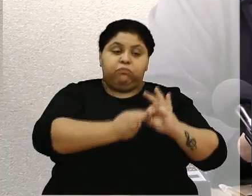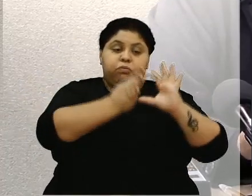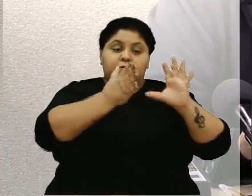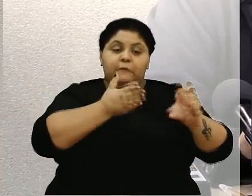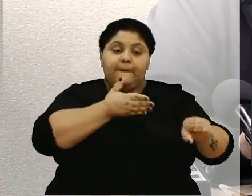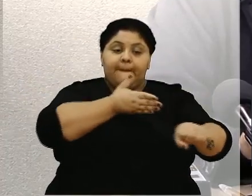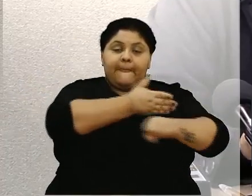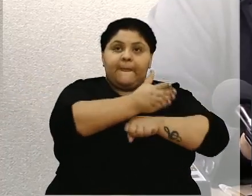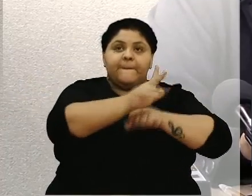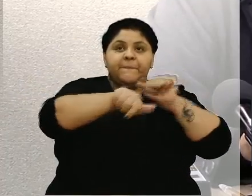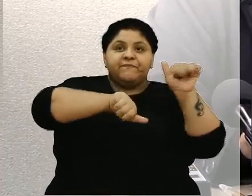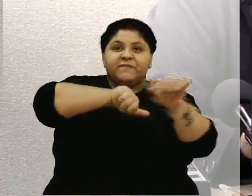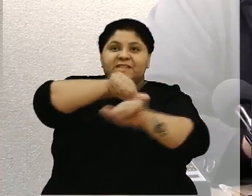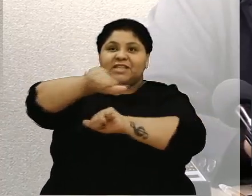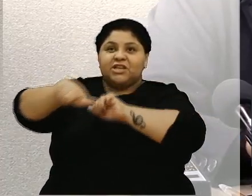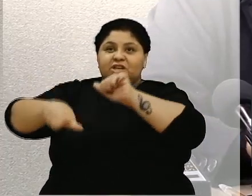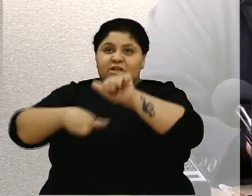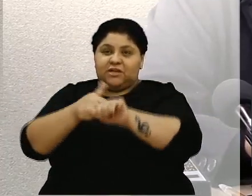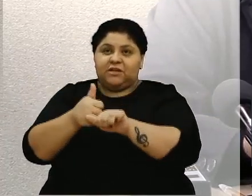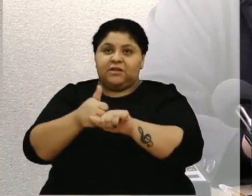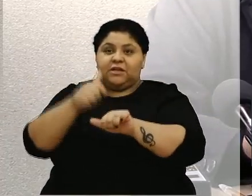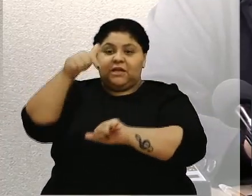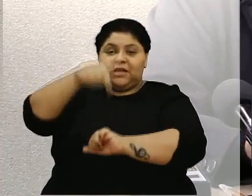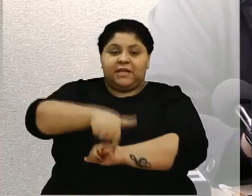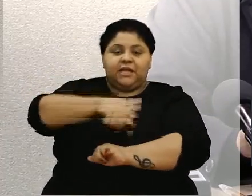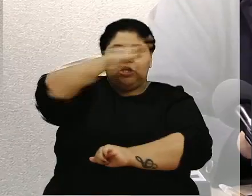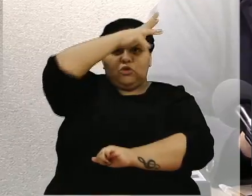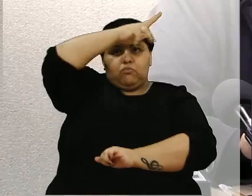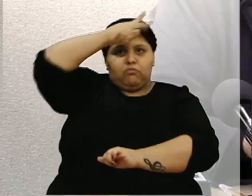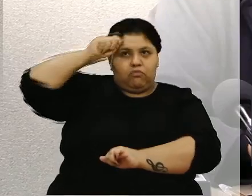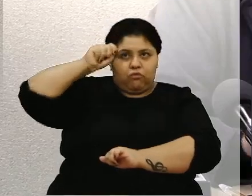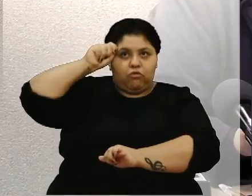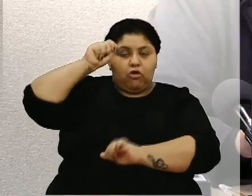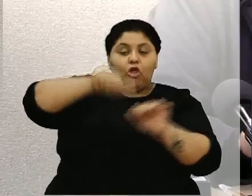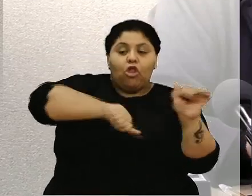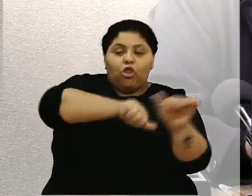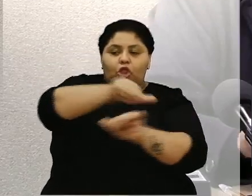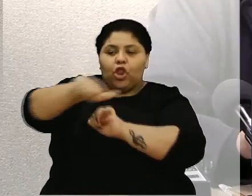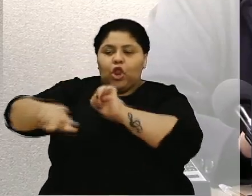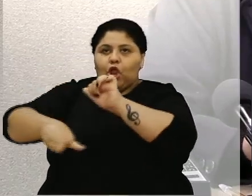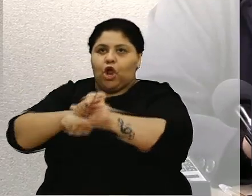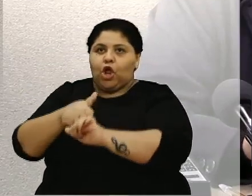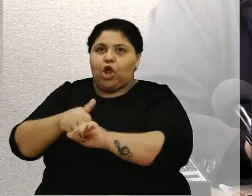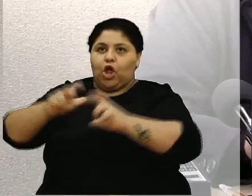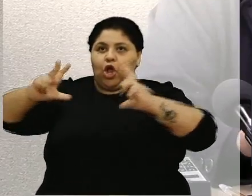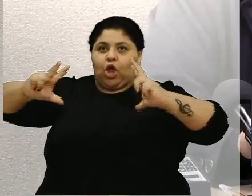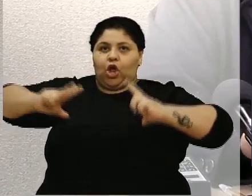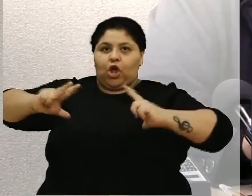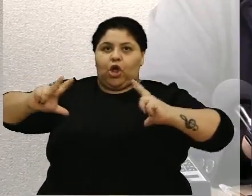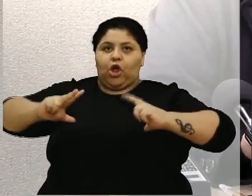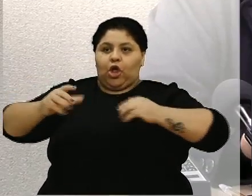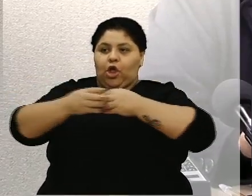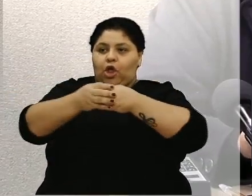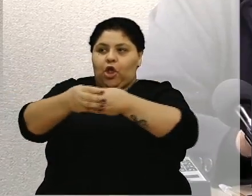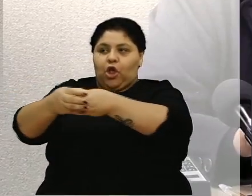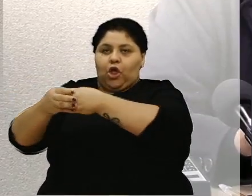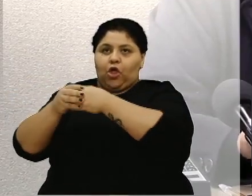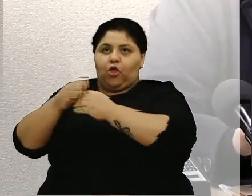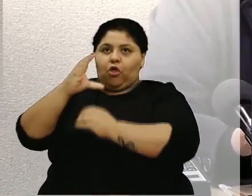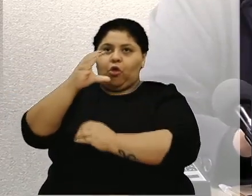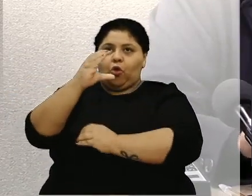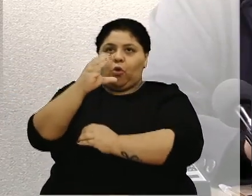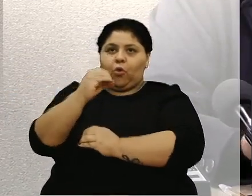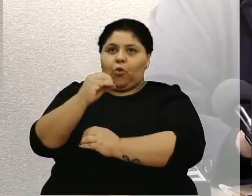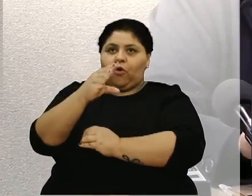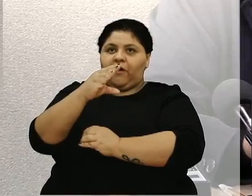autorizar a permuta de imóvel de propriedade do município de Caxias do Sul por imóvel de propriedade da Cooperativa de Consumos dos Condutores Autônomos